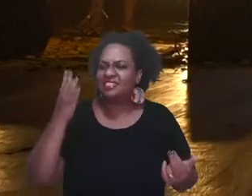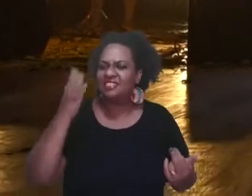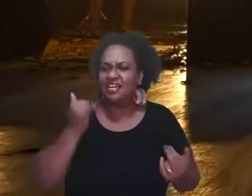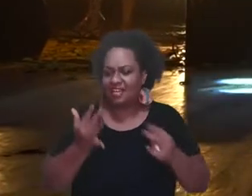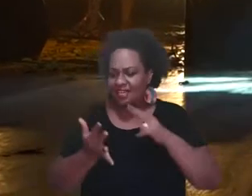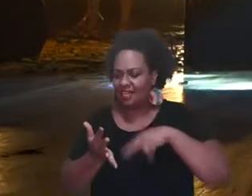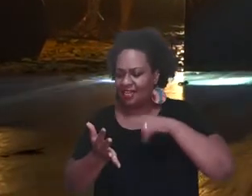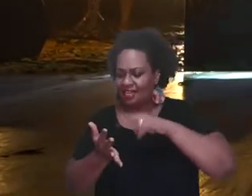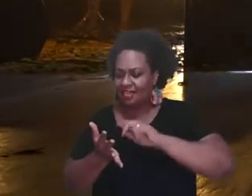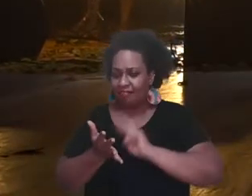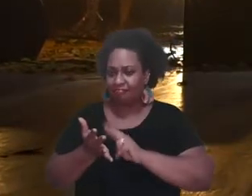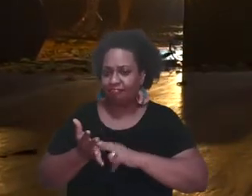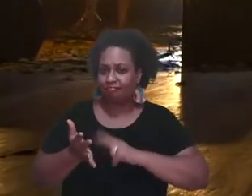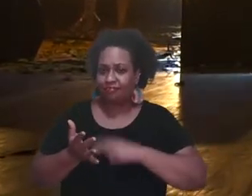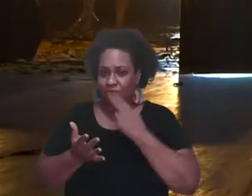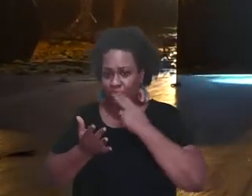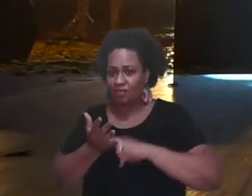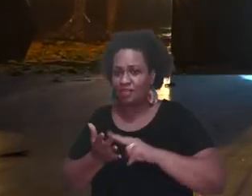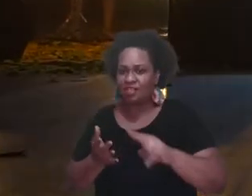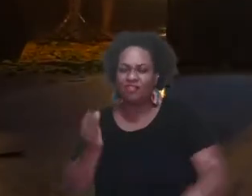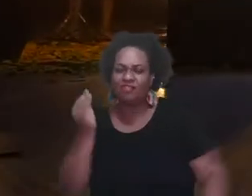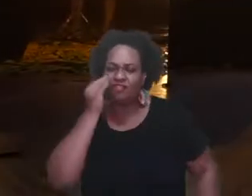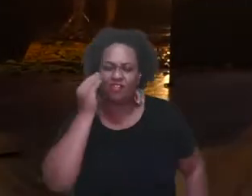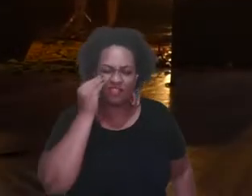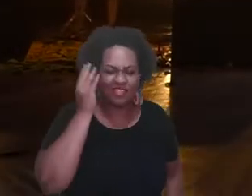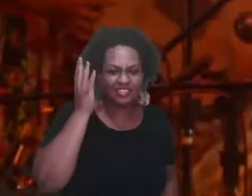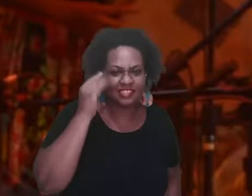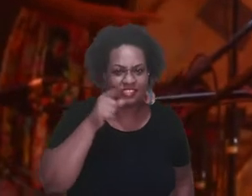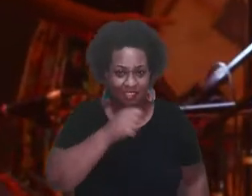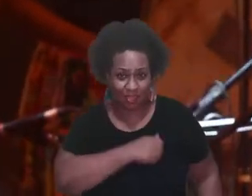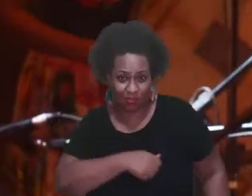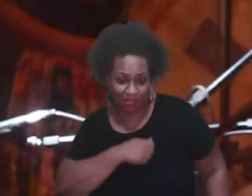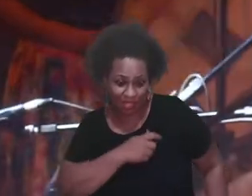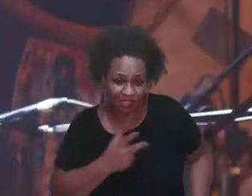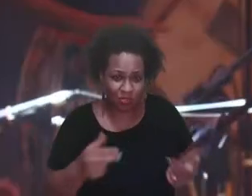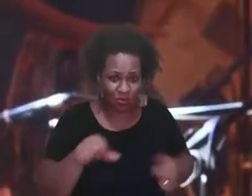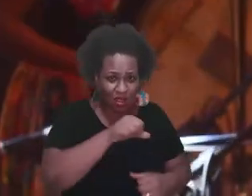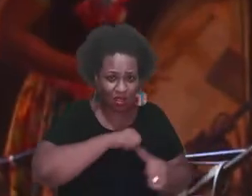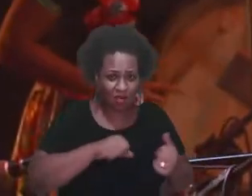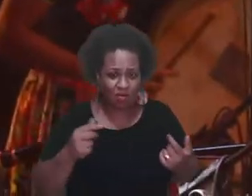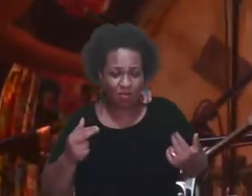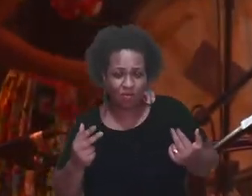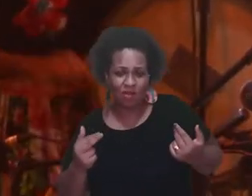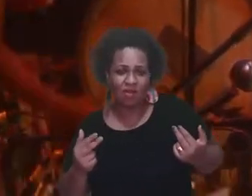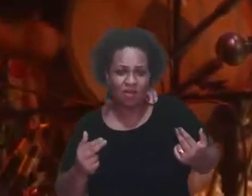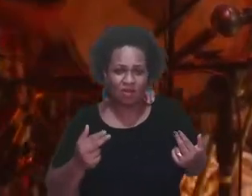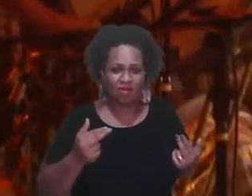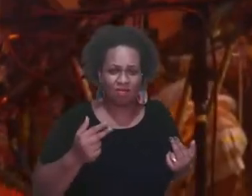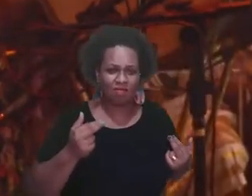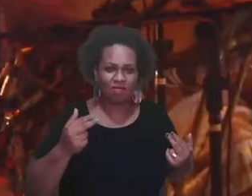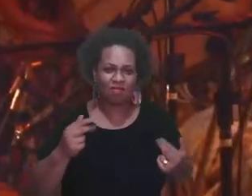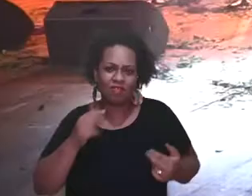sobrevivência e combatei a sua gatinha só para dar Verde sua saudade é igual a minha